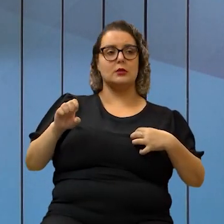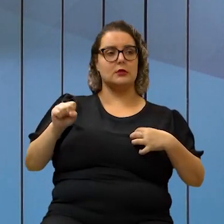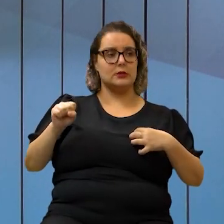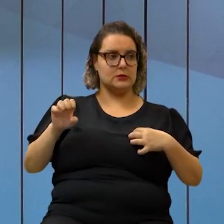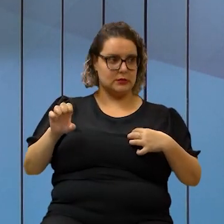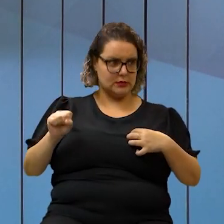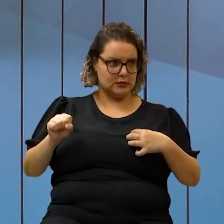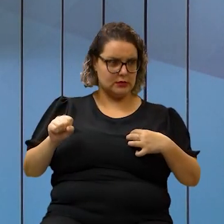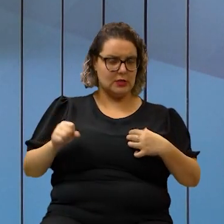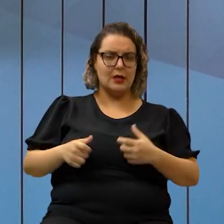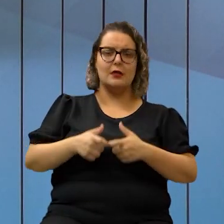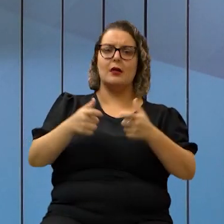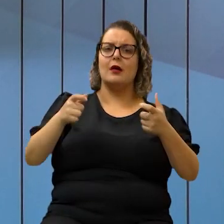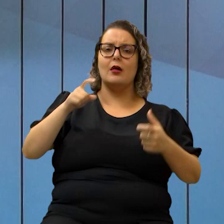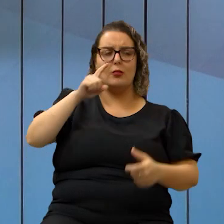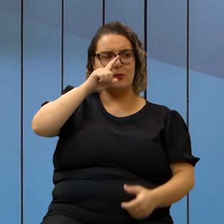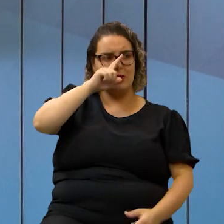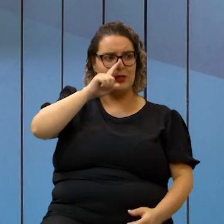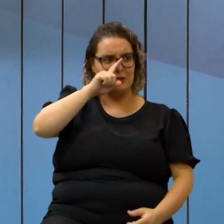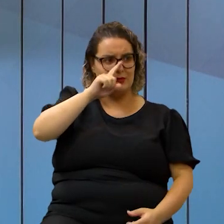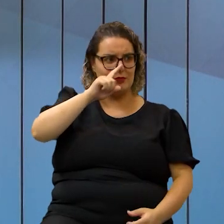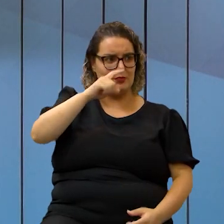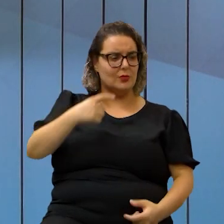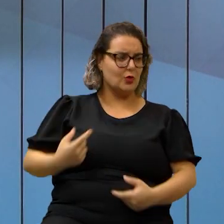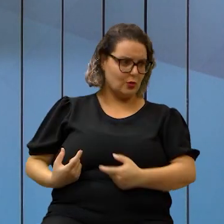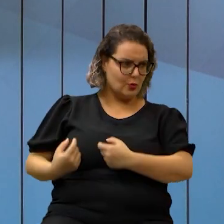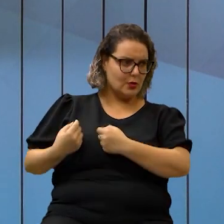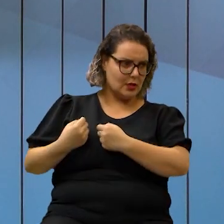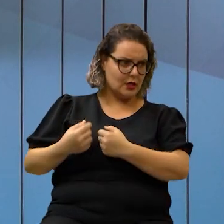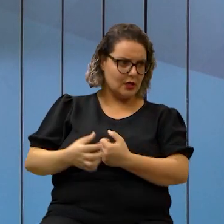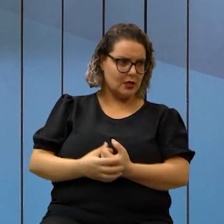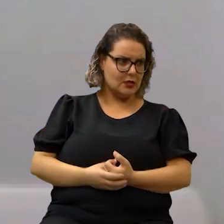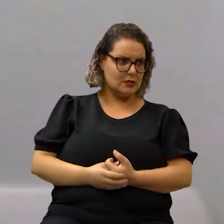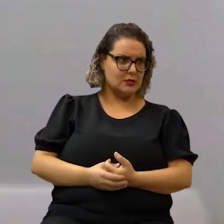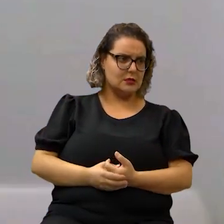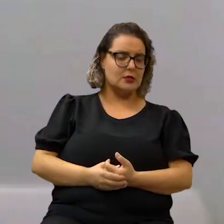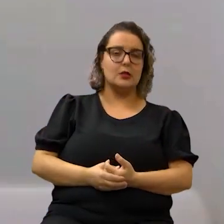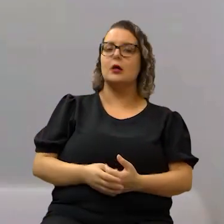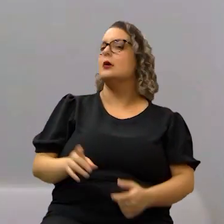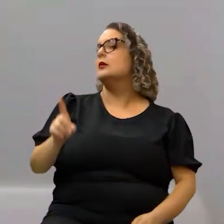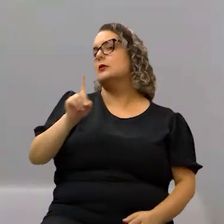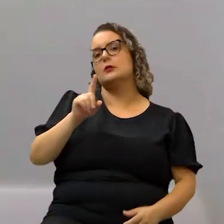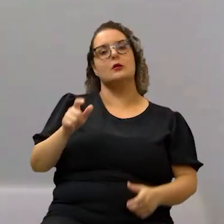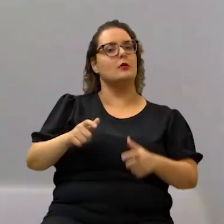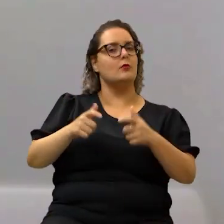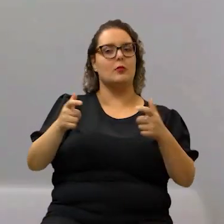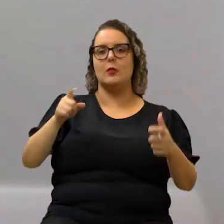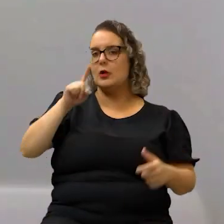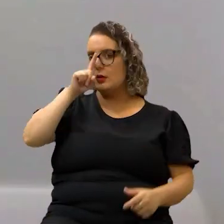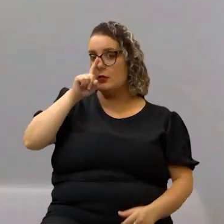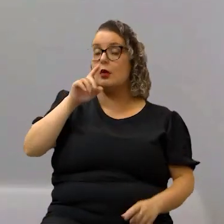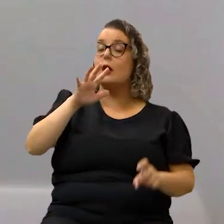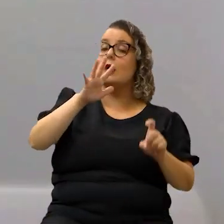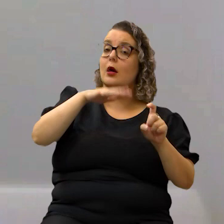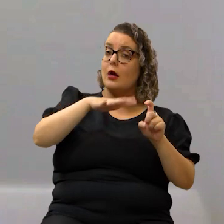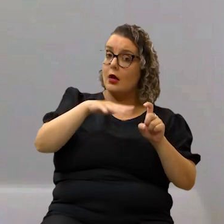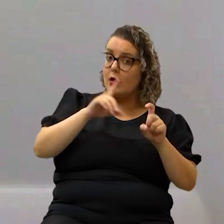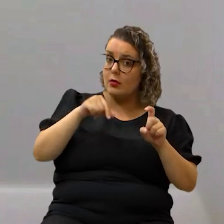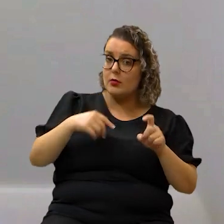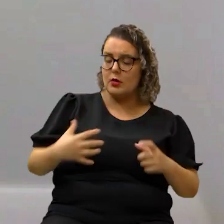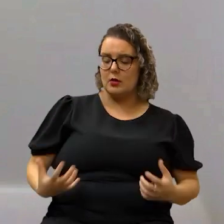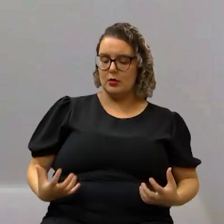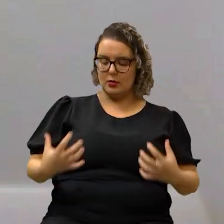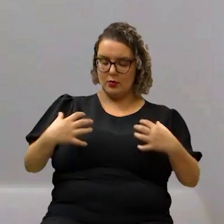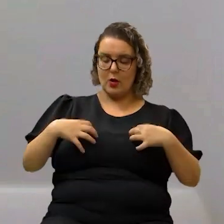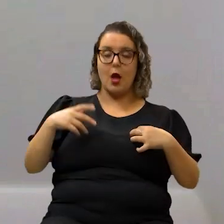de silicone, isso aumenta o risco para o câncer de mama? Não aumenta o risco, isso é um mito. Então, a prótese